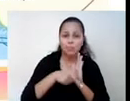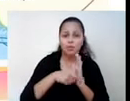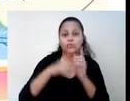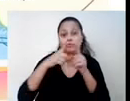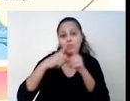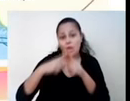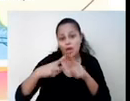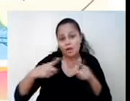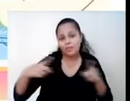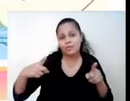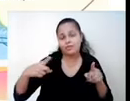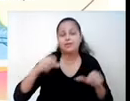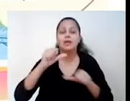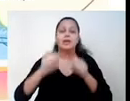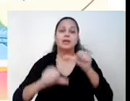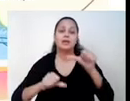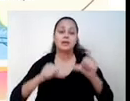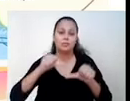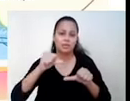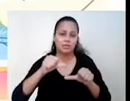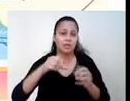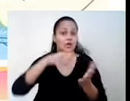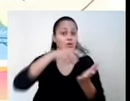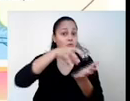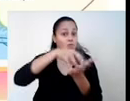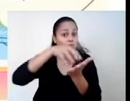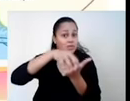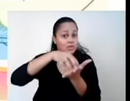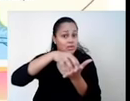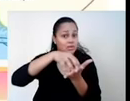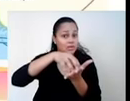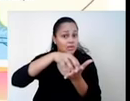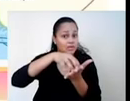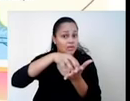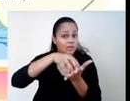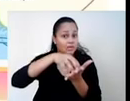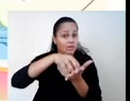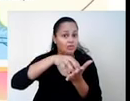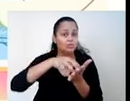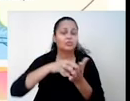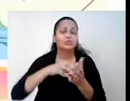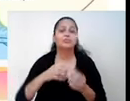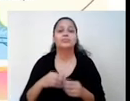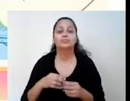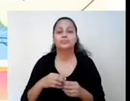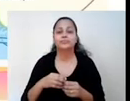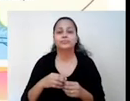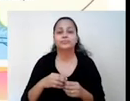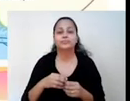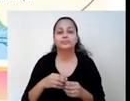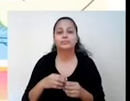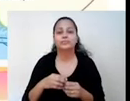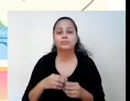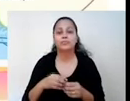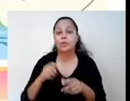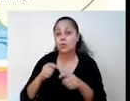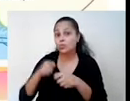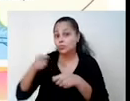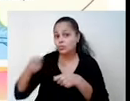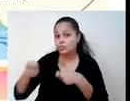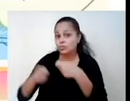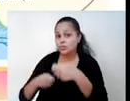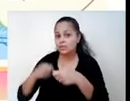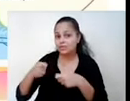foram ficando maiores e se tornando centros regionais de abastecimento. Dessa forma, pessoal,